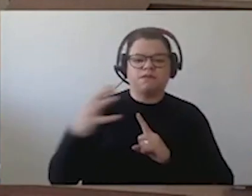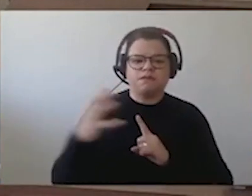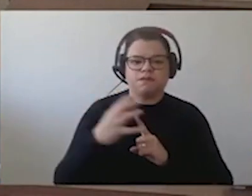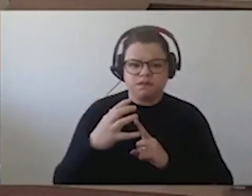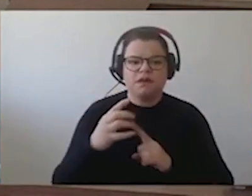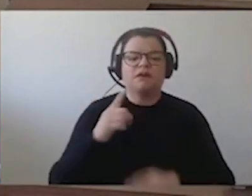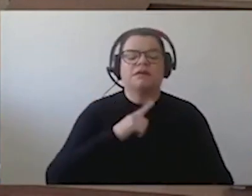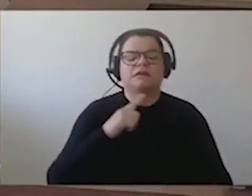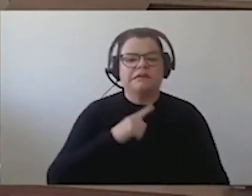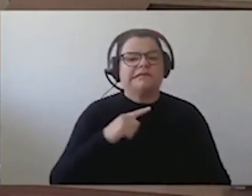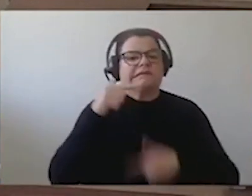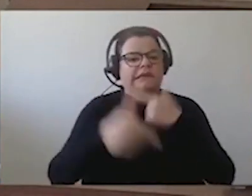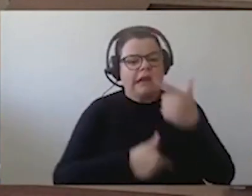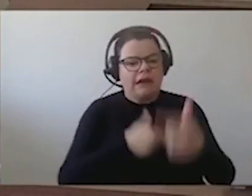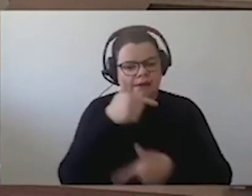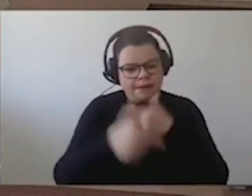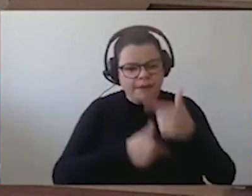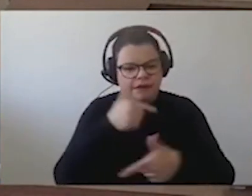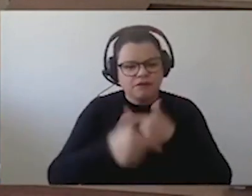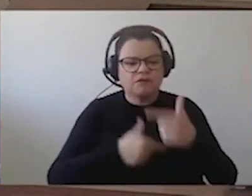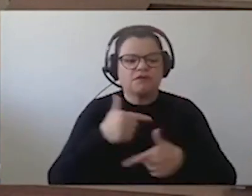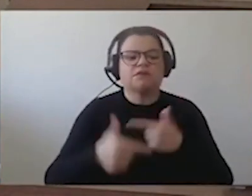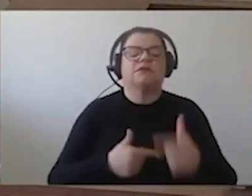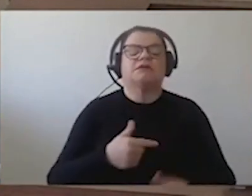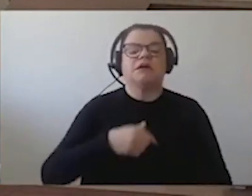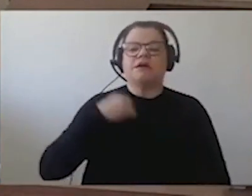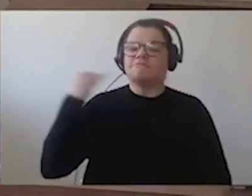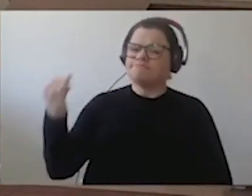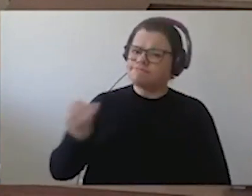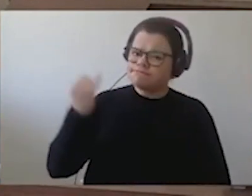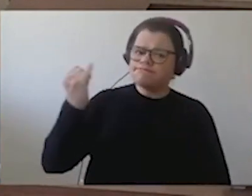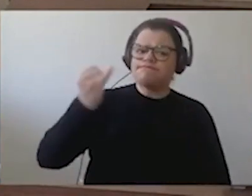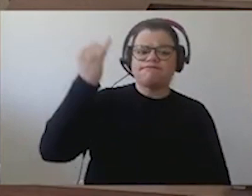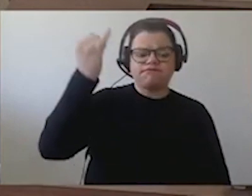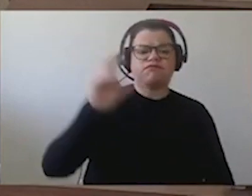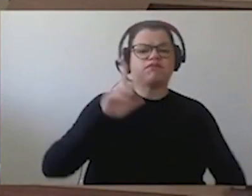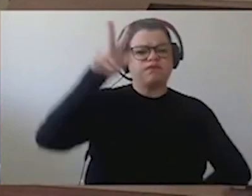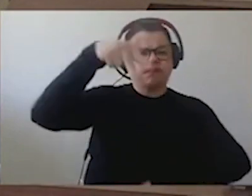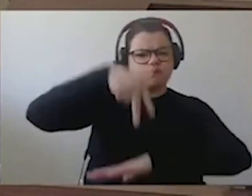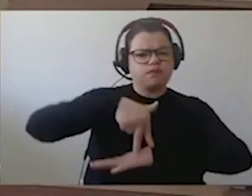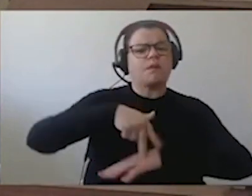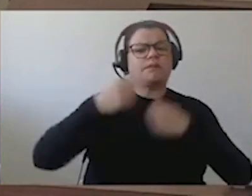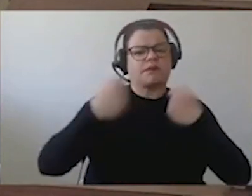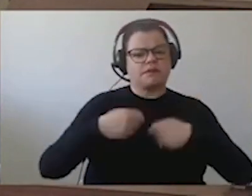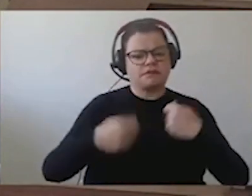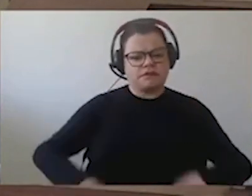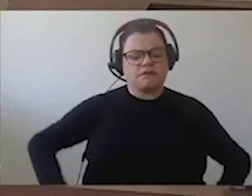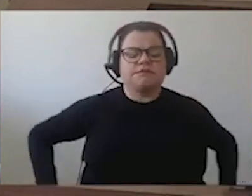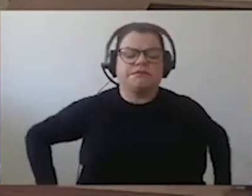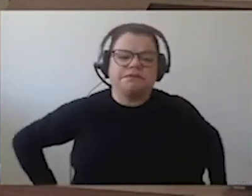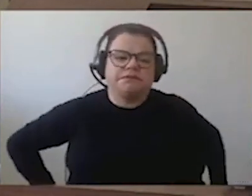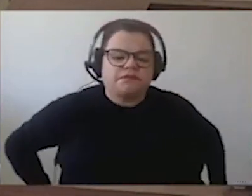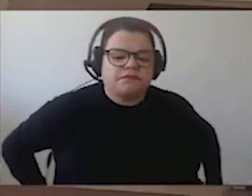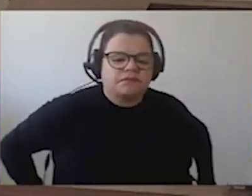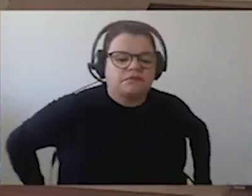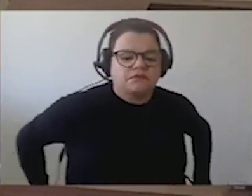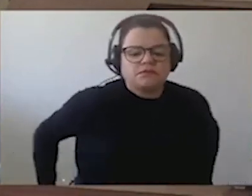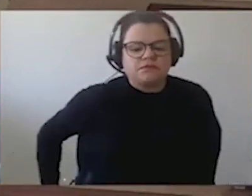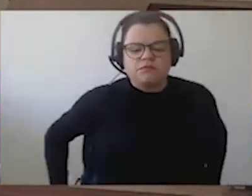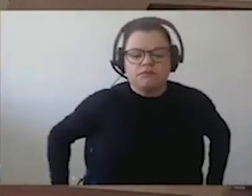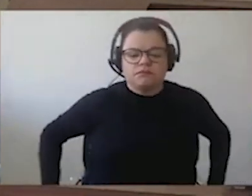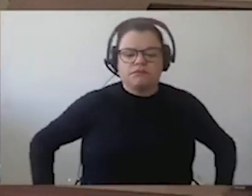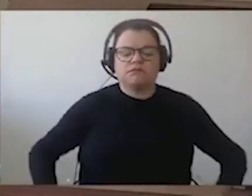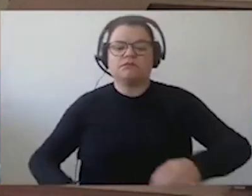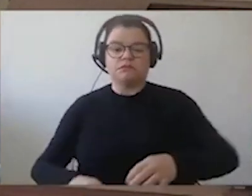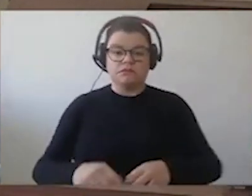trabalhadores e entendo que é importante nós nos posicionarmos a respeito. Um deles é sobre a tentativa